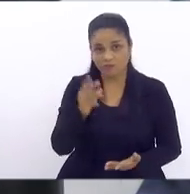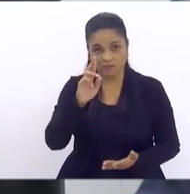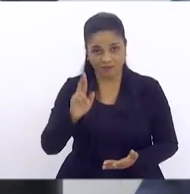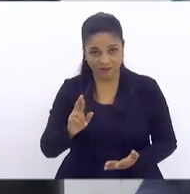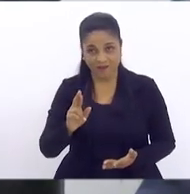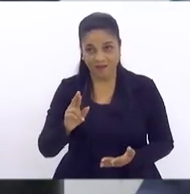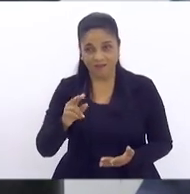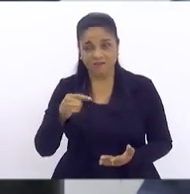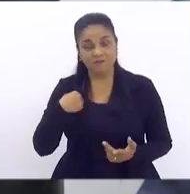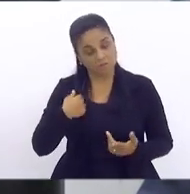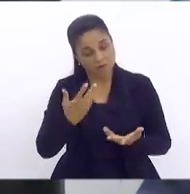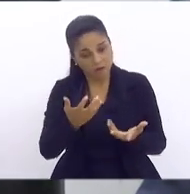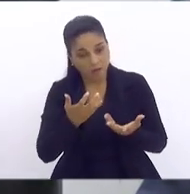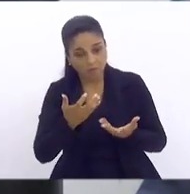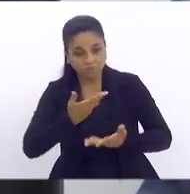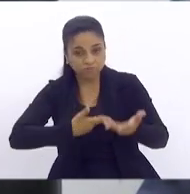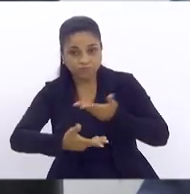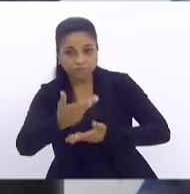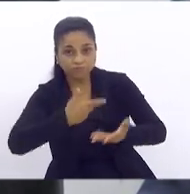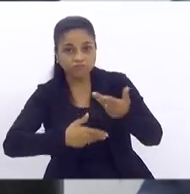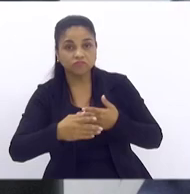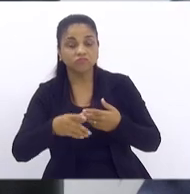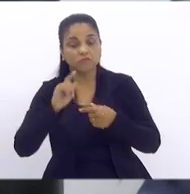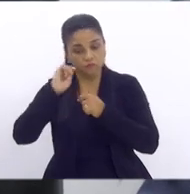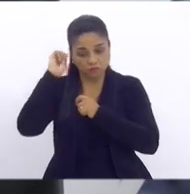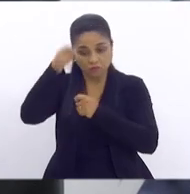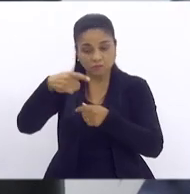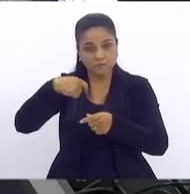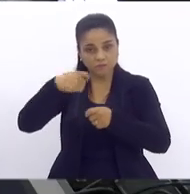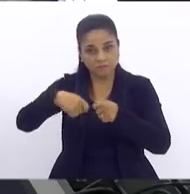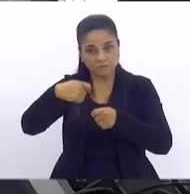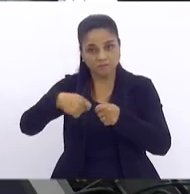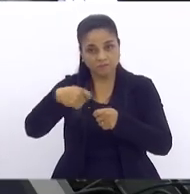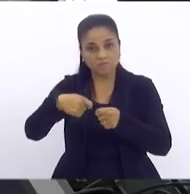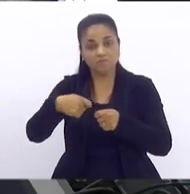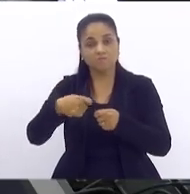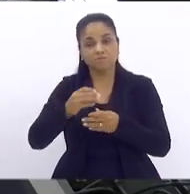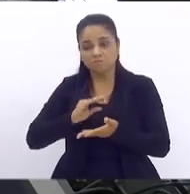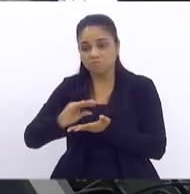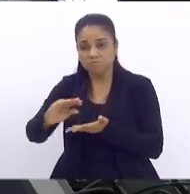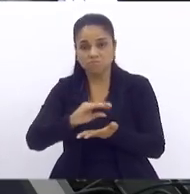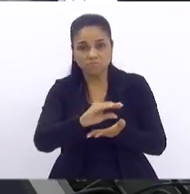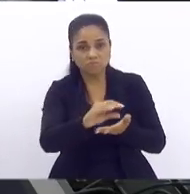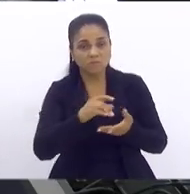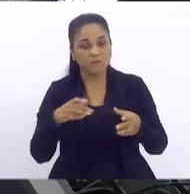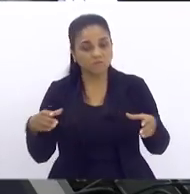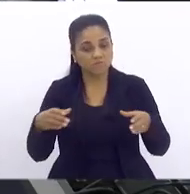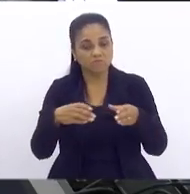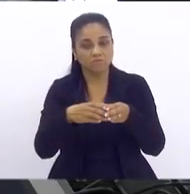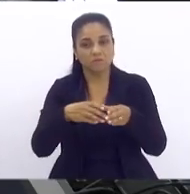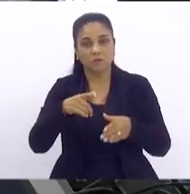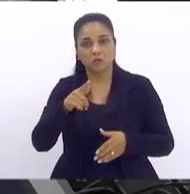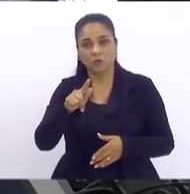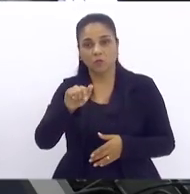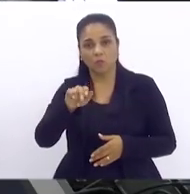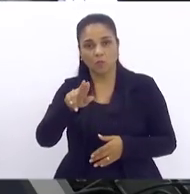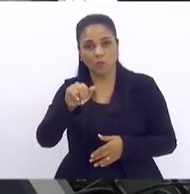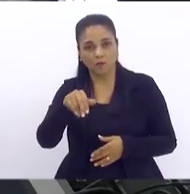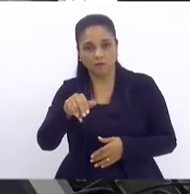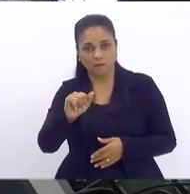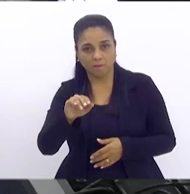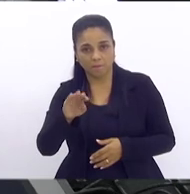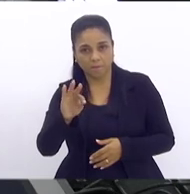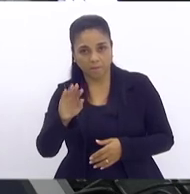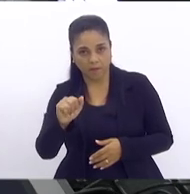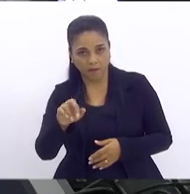a contrapartida em favor dos pescadores artesanais, em favor da Baía de Guanabara, da Baía de Sepitiba. Então, tem que se pagar essa